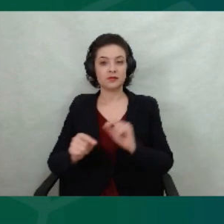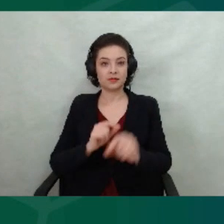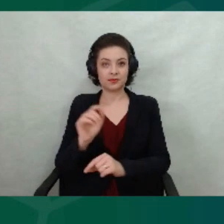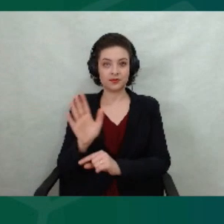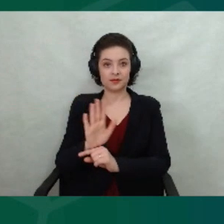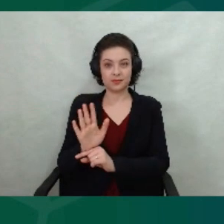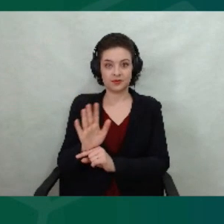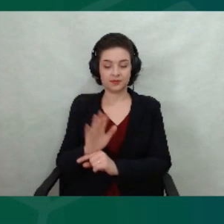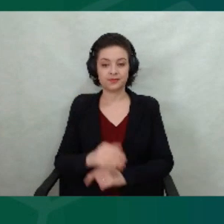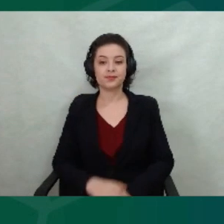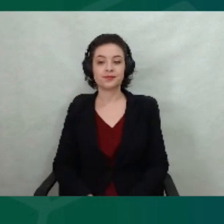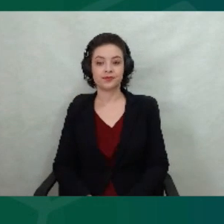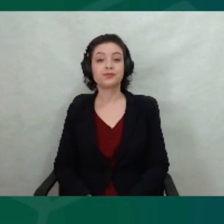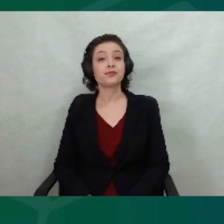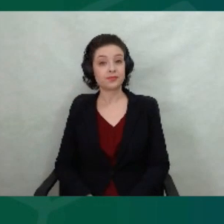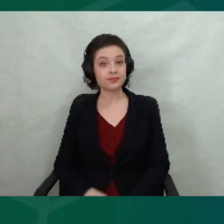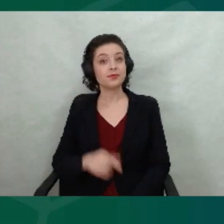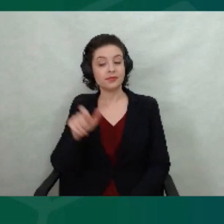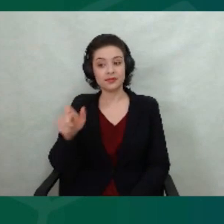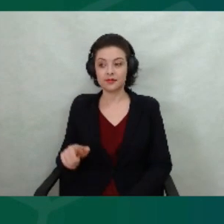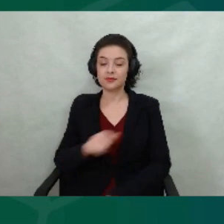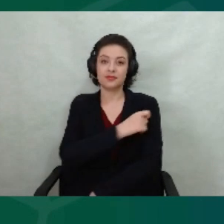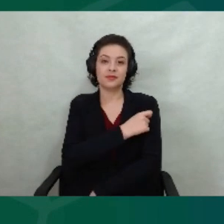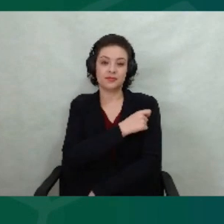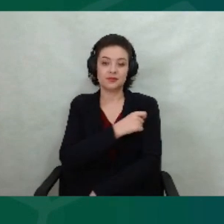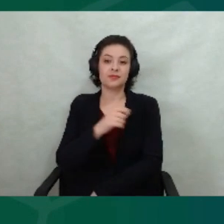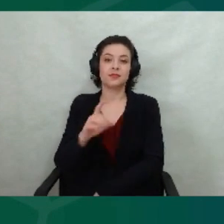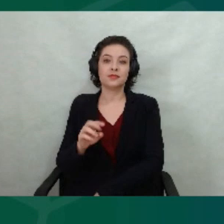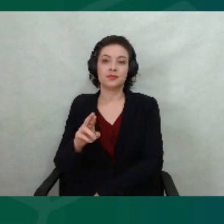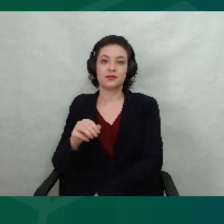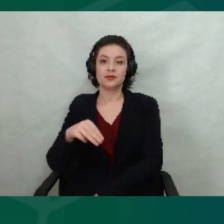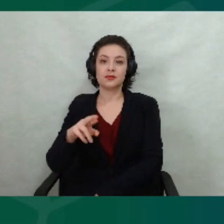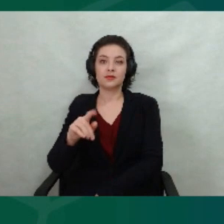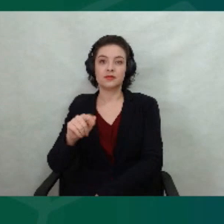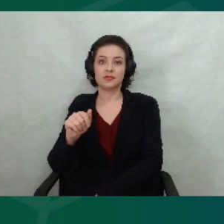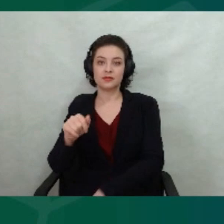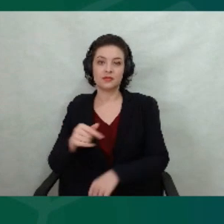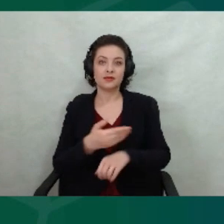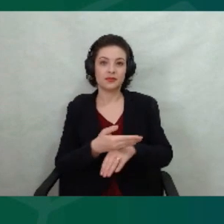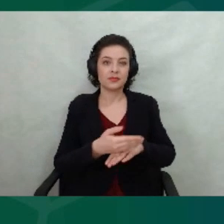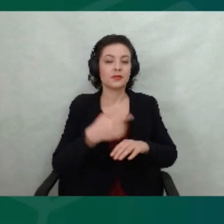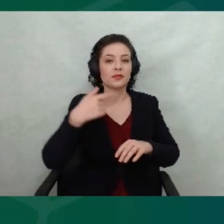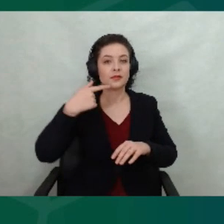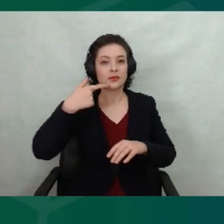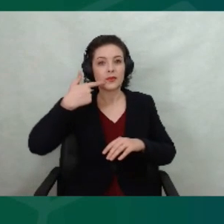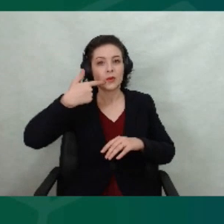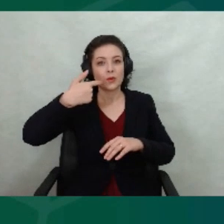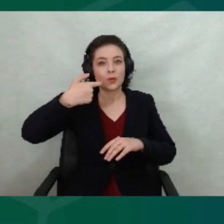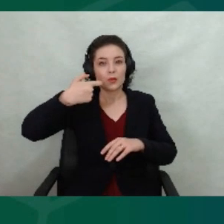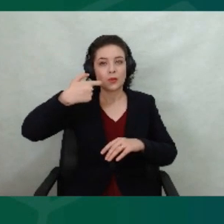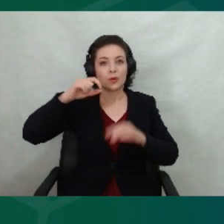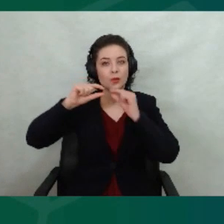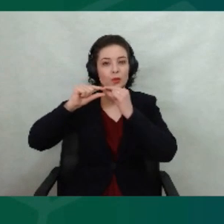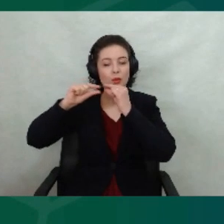nossa residente, novamente, doutora Morgana, utilizando um suctor de saliva, do qual vocês estão vendo, que eu